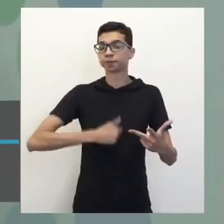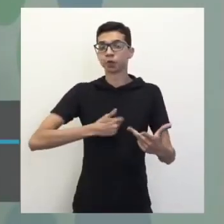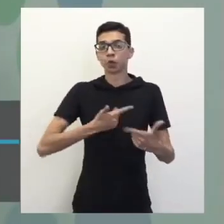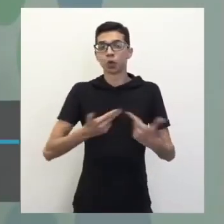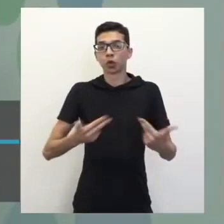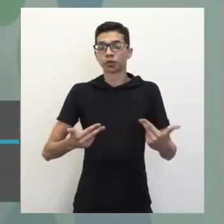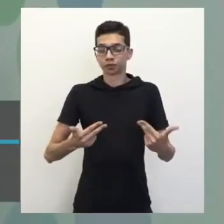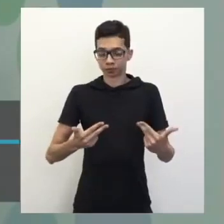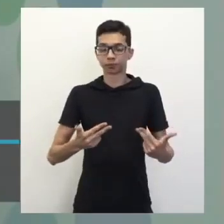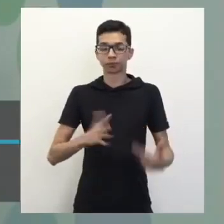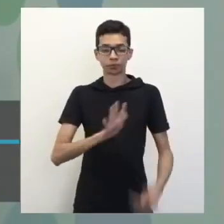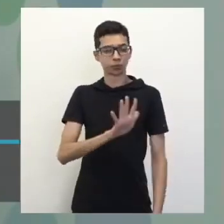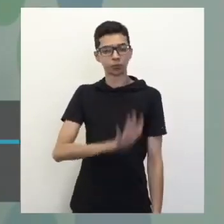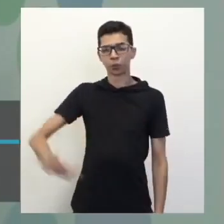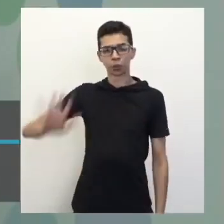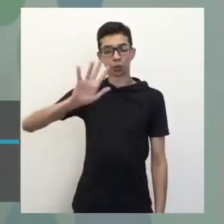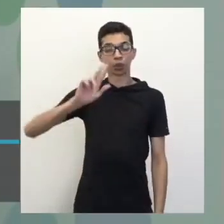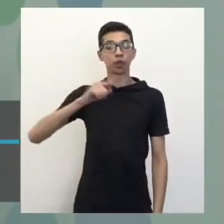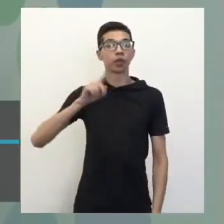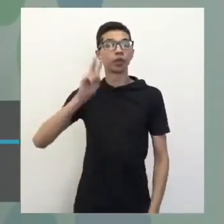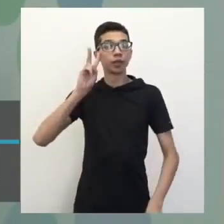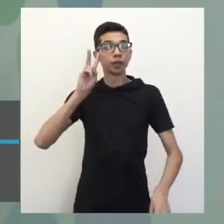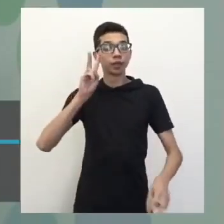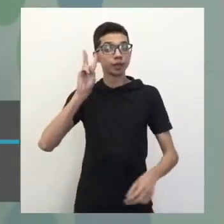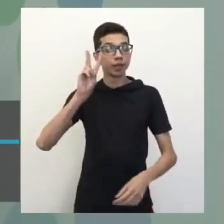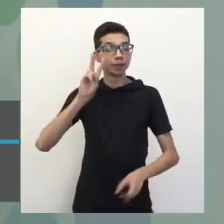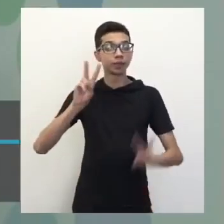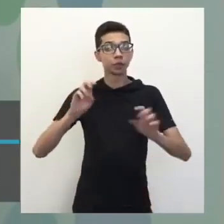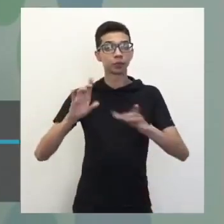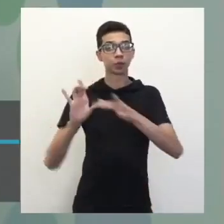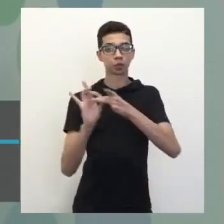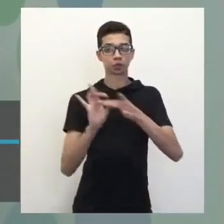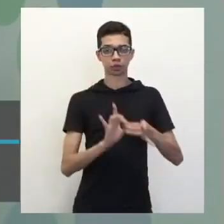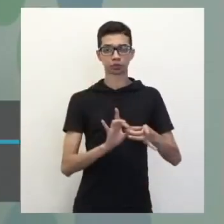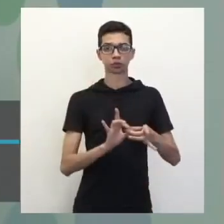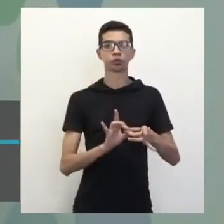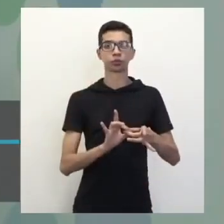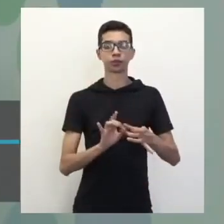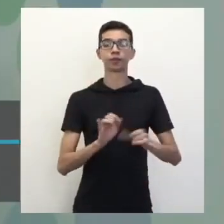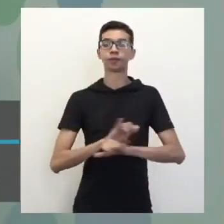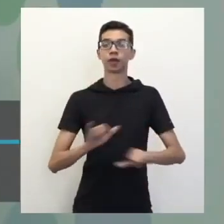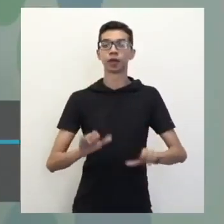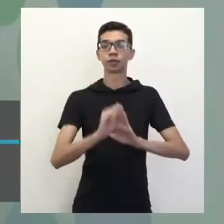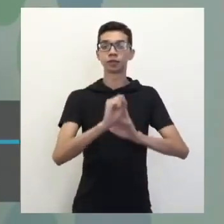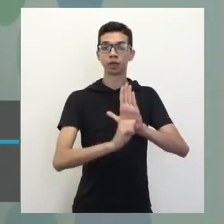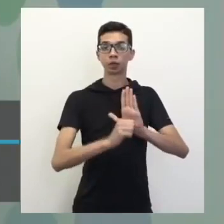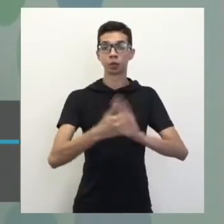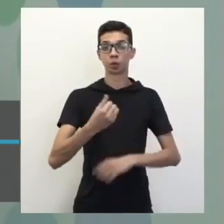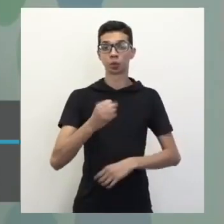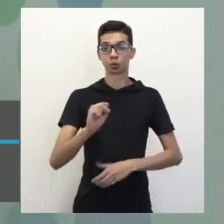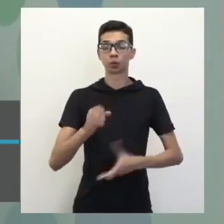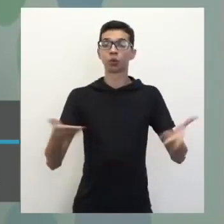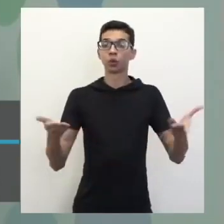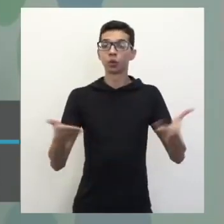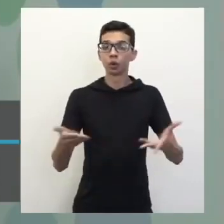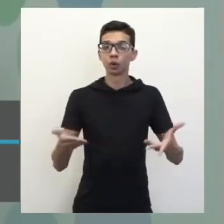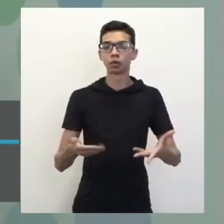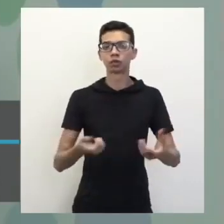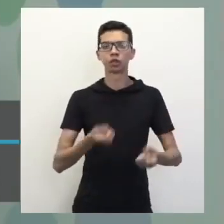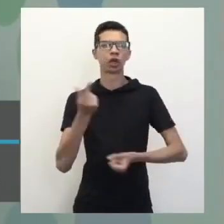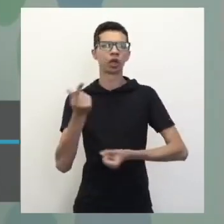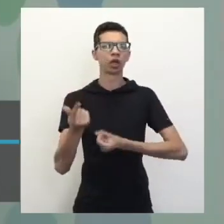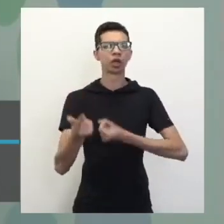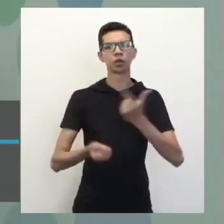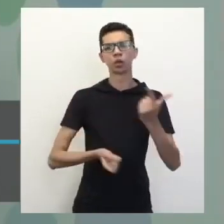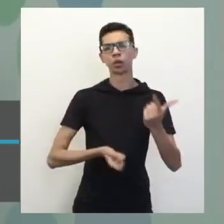Lembrando, essa é uma visão de um contexto, de uma época. Nós estamos falando aqui do século XVIII. Hoje alguns podem discordar